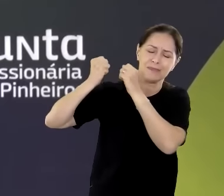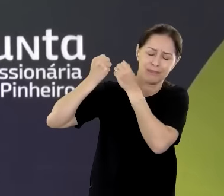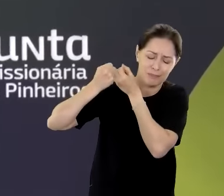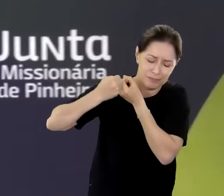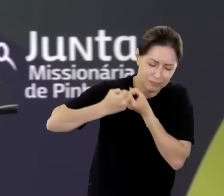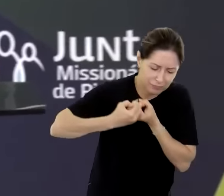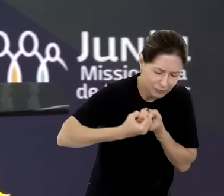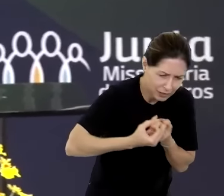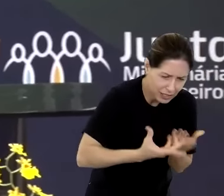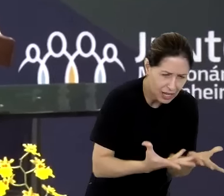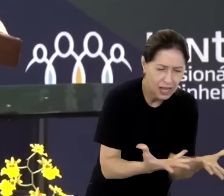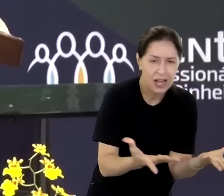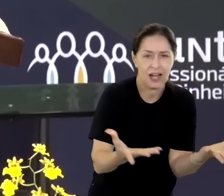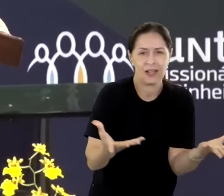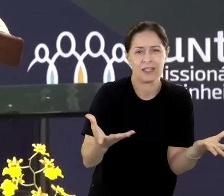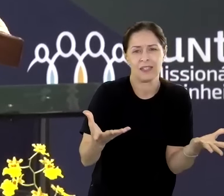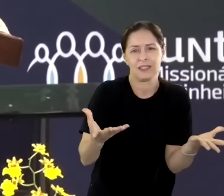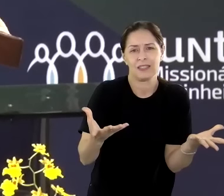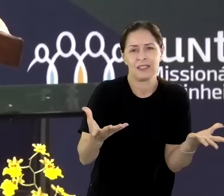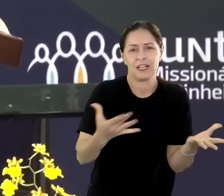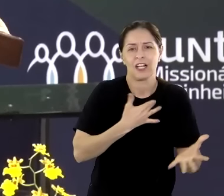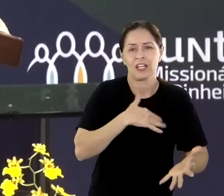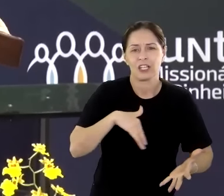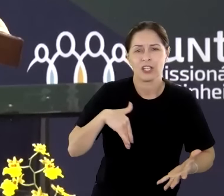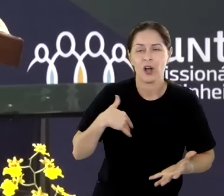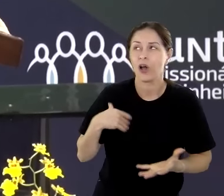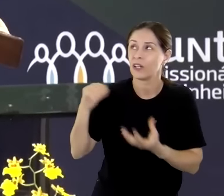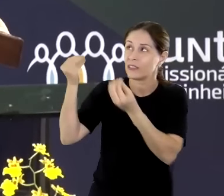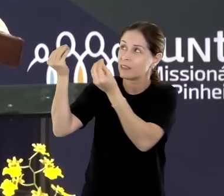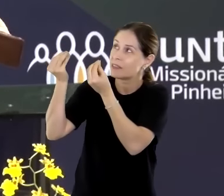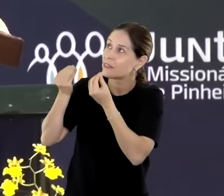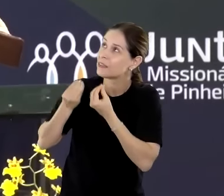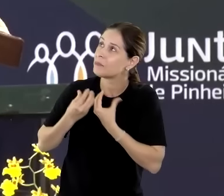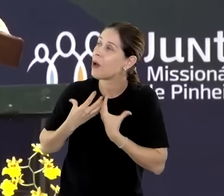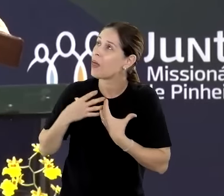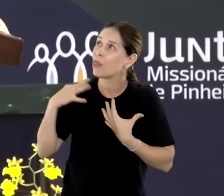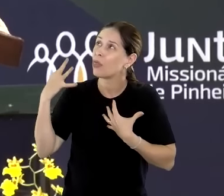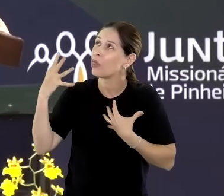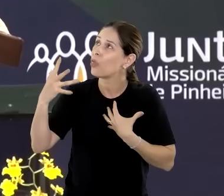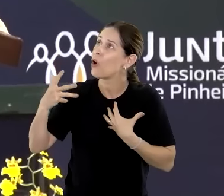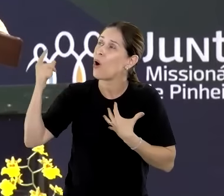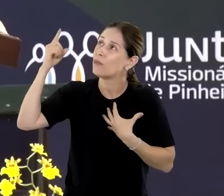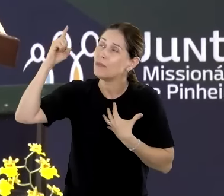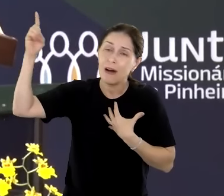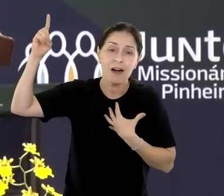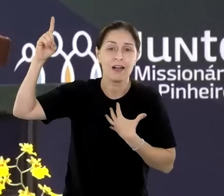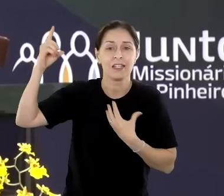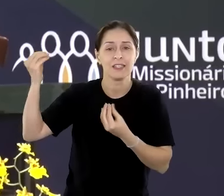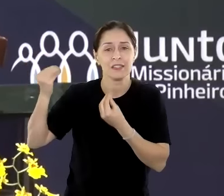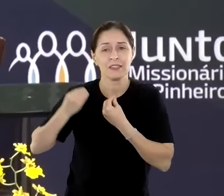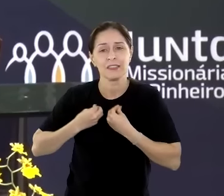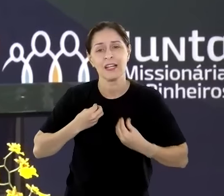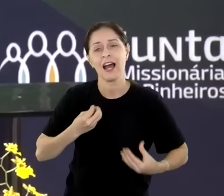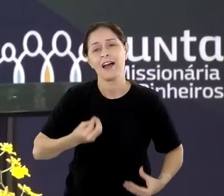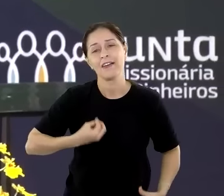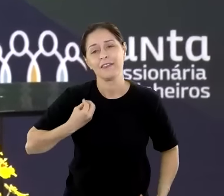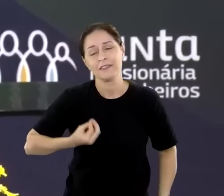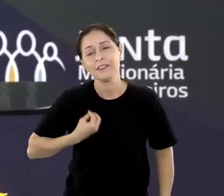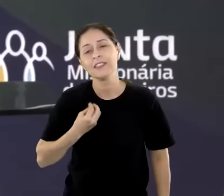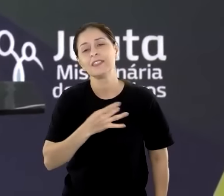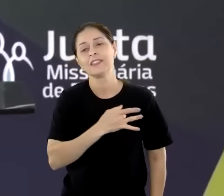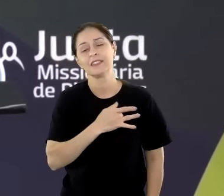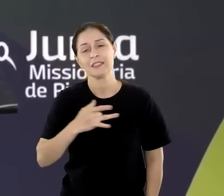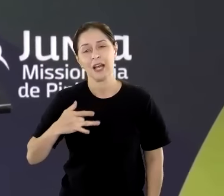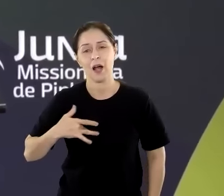tudo que nós somos vem dEle, nEle vivemos, nos movemos, existimos, é quem nos dá a vida, a saúde e tudo mais,